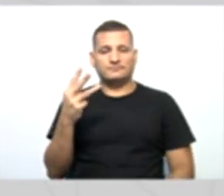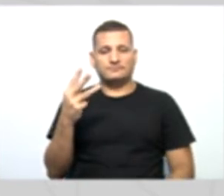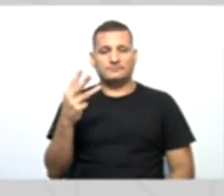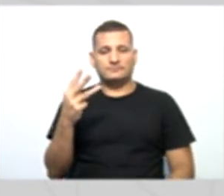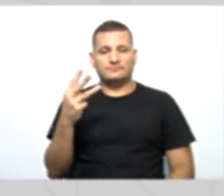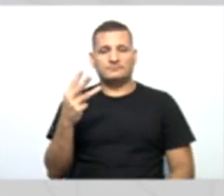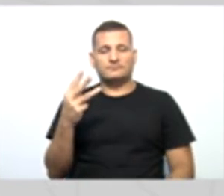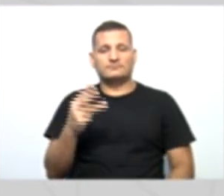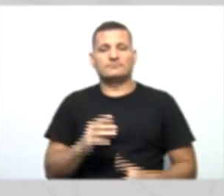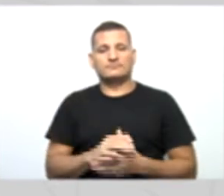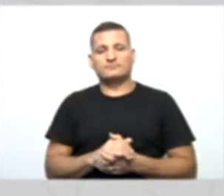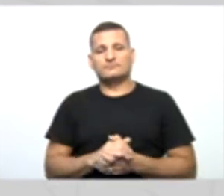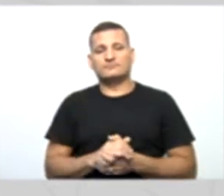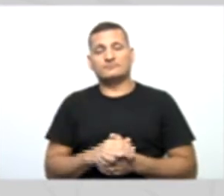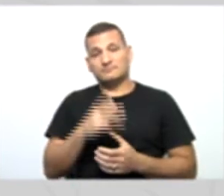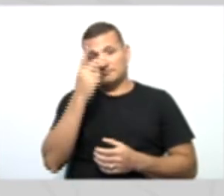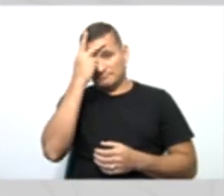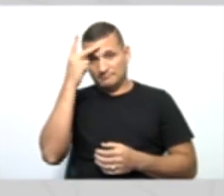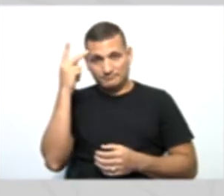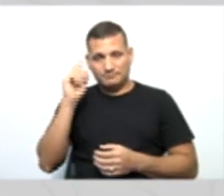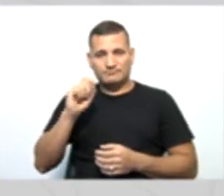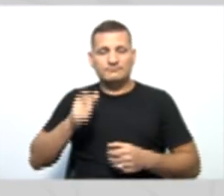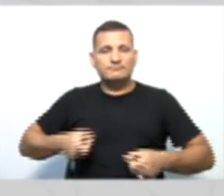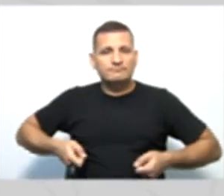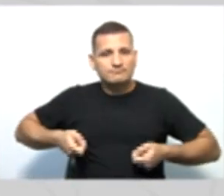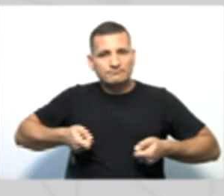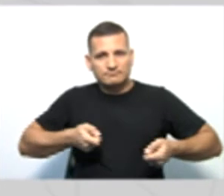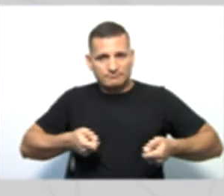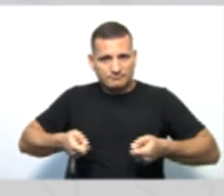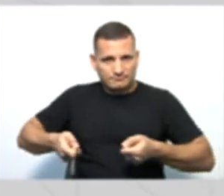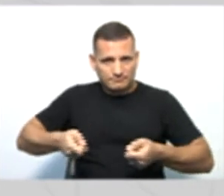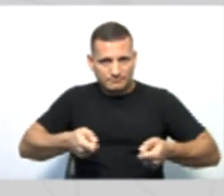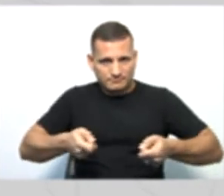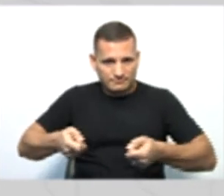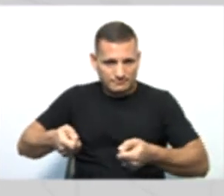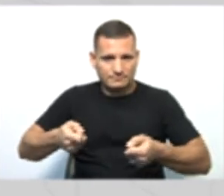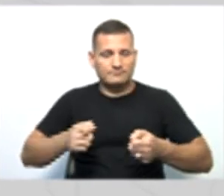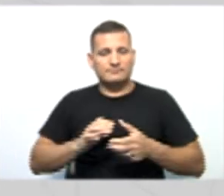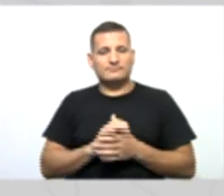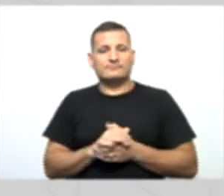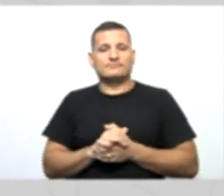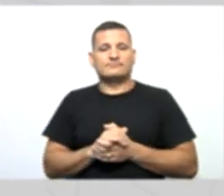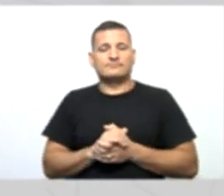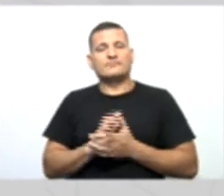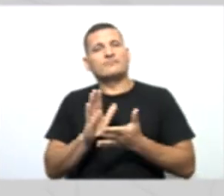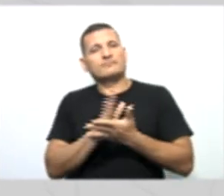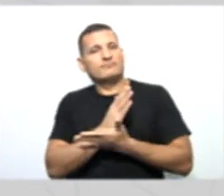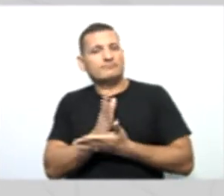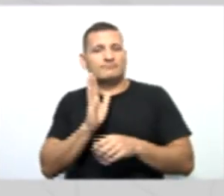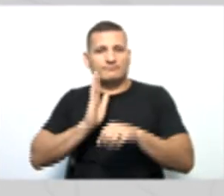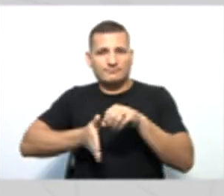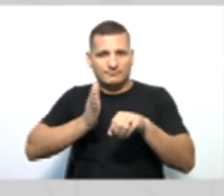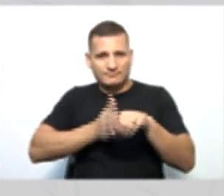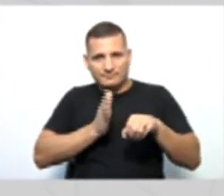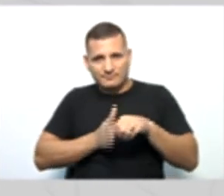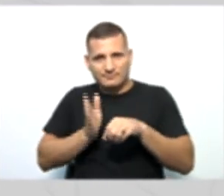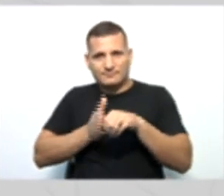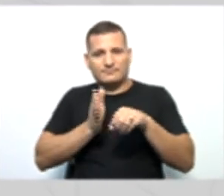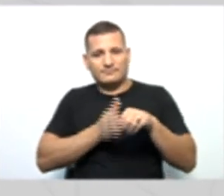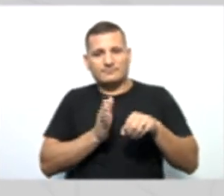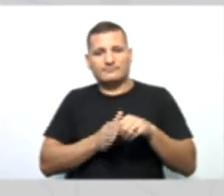E a gente vê uma pessoa com carrinho de mão, a gente vê aqui algumas verduras,